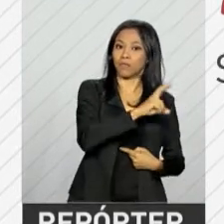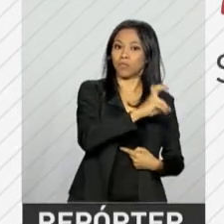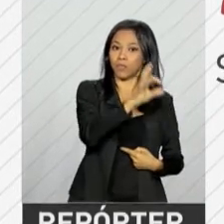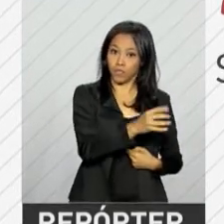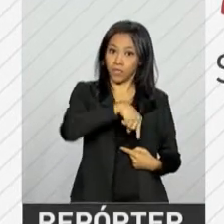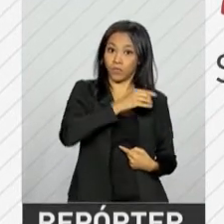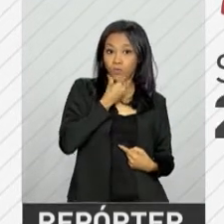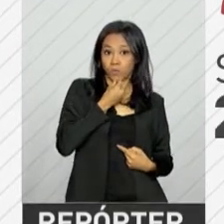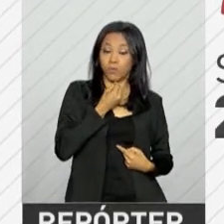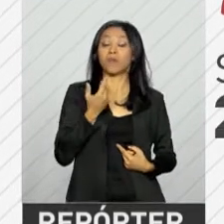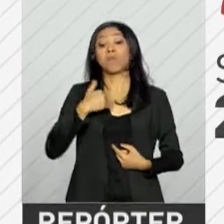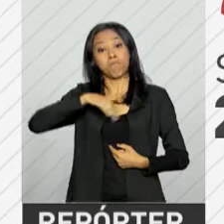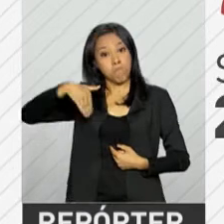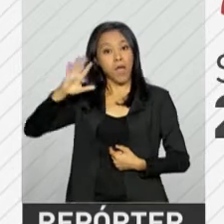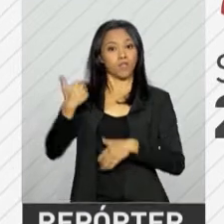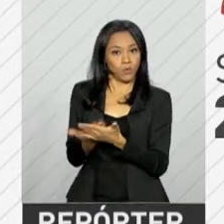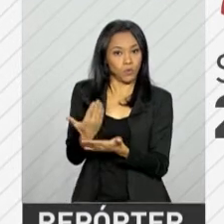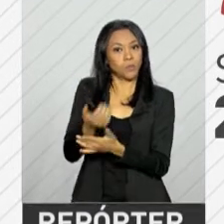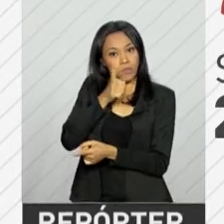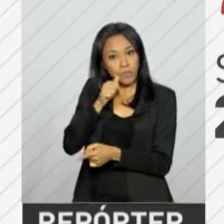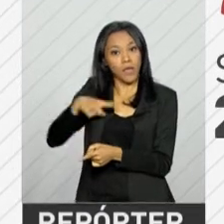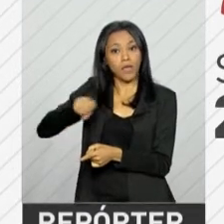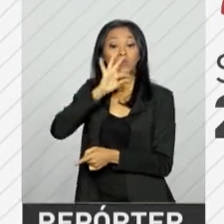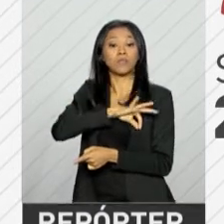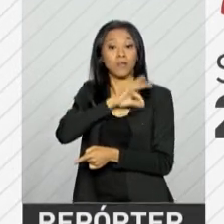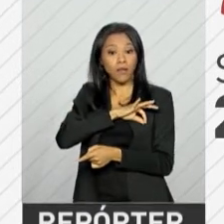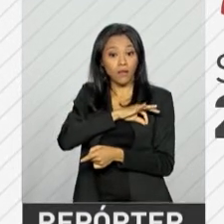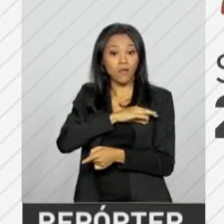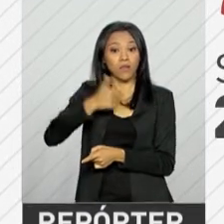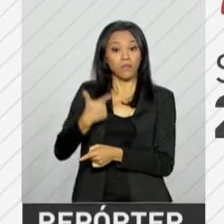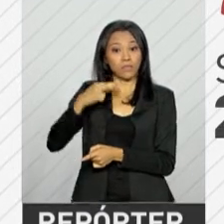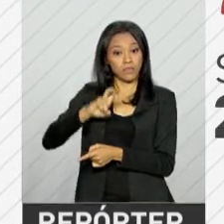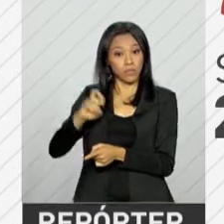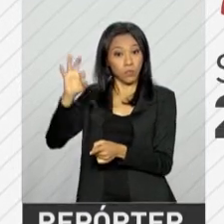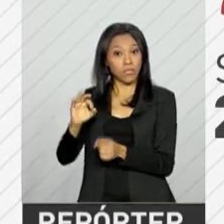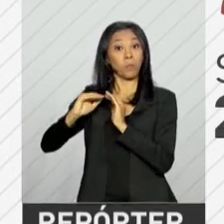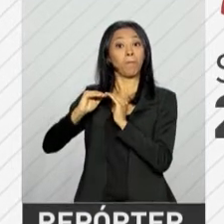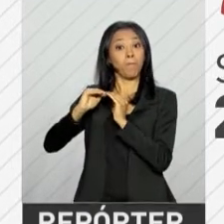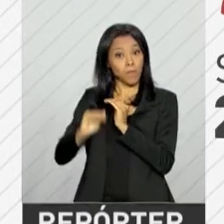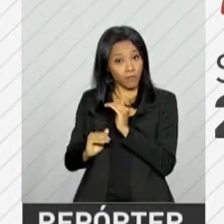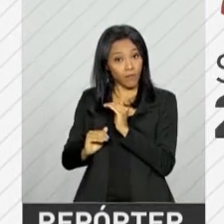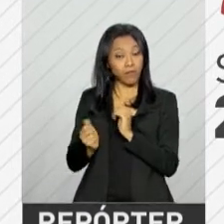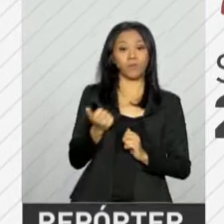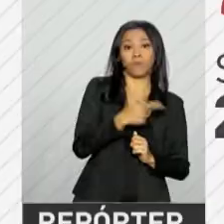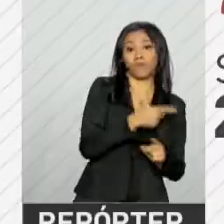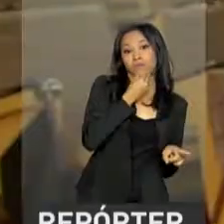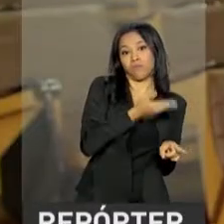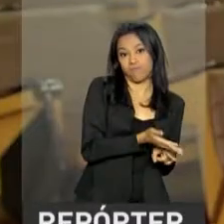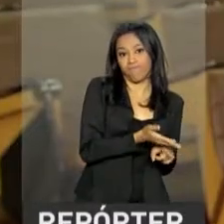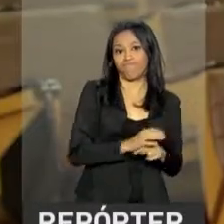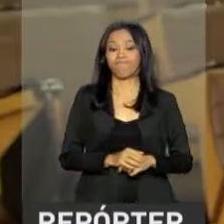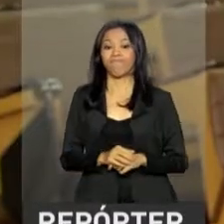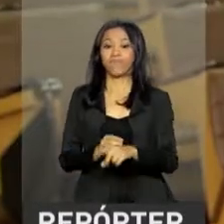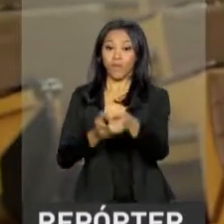mesmo com mais estudo elas têm salários em média 25% menores do que o dos homens